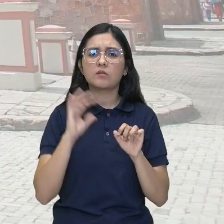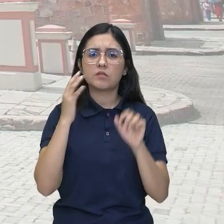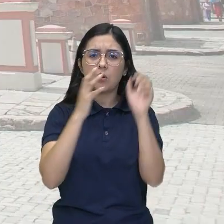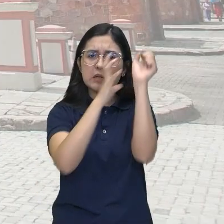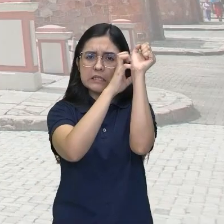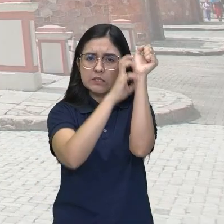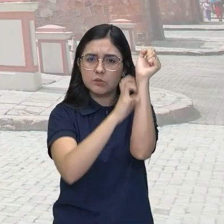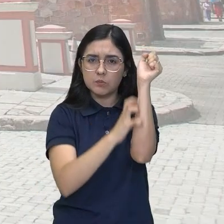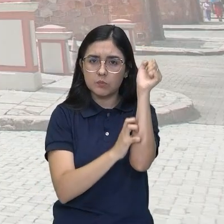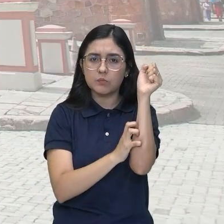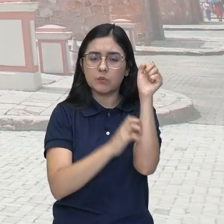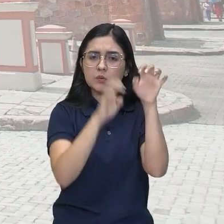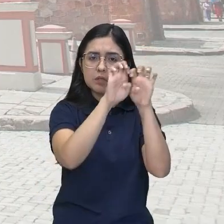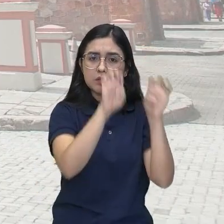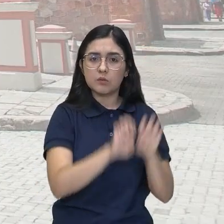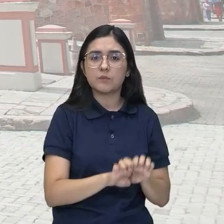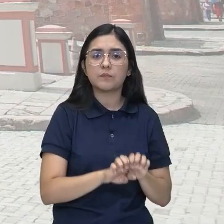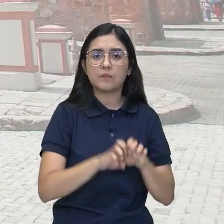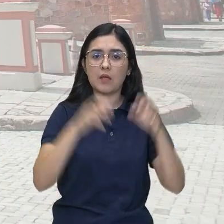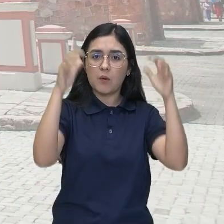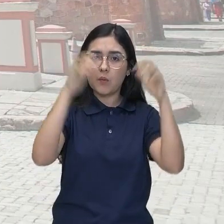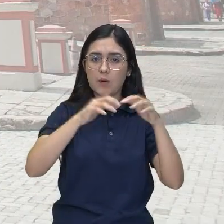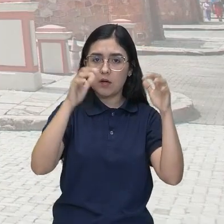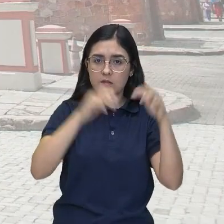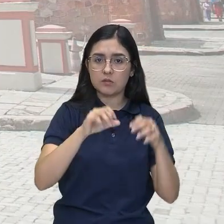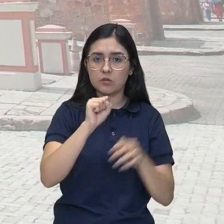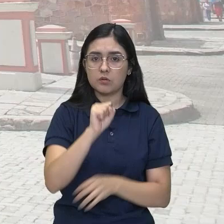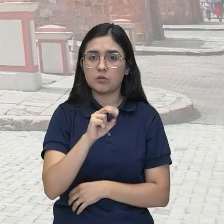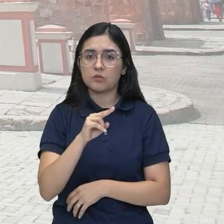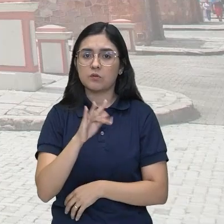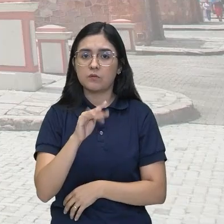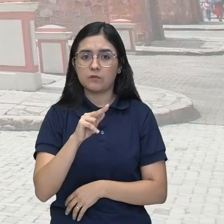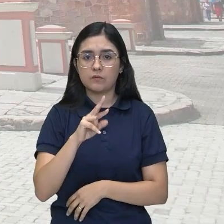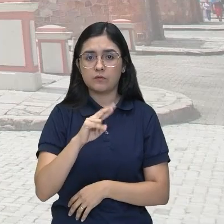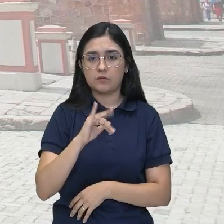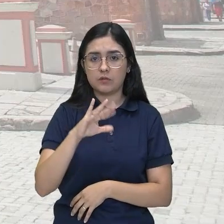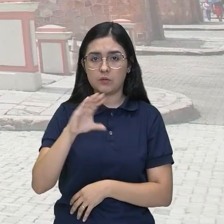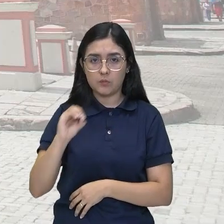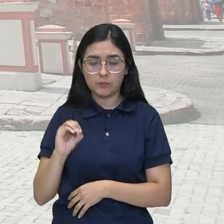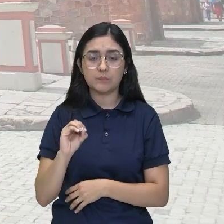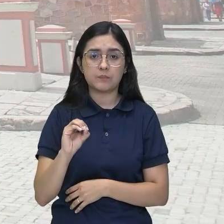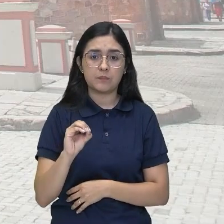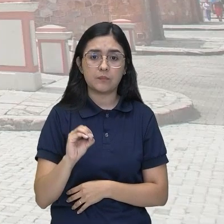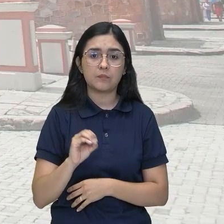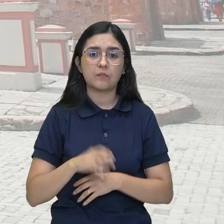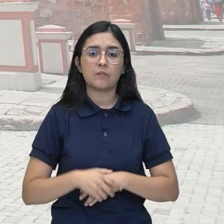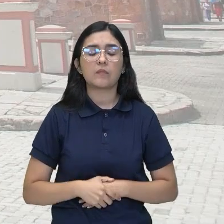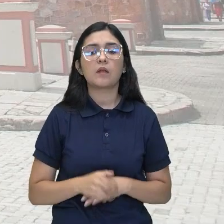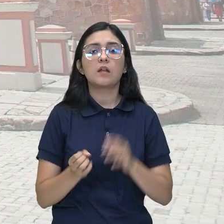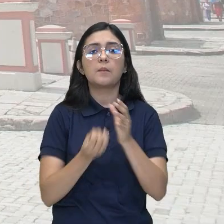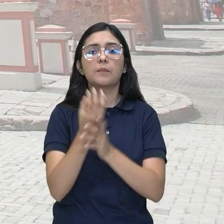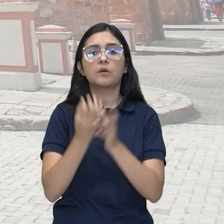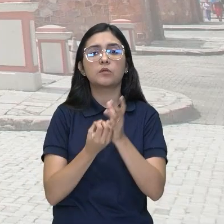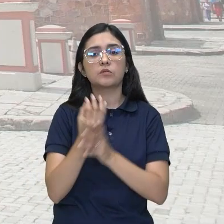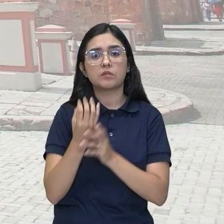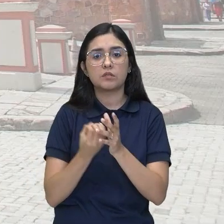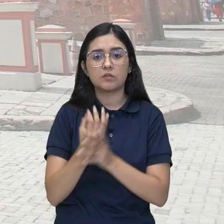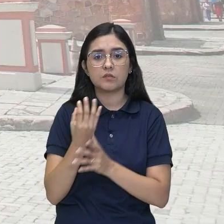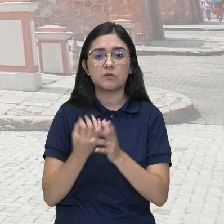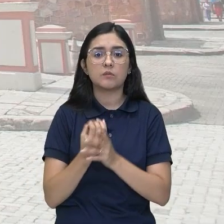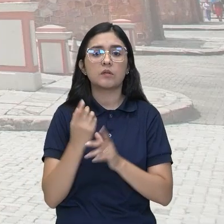dessa escultura foi o ácido sulfúrico. O ácido sulfúrico, ele é produzido